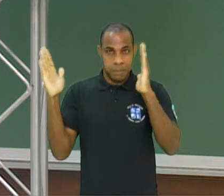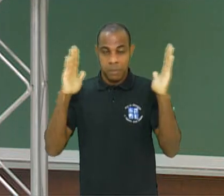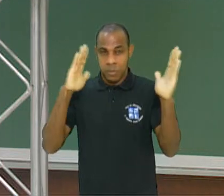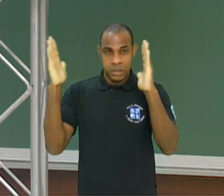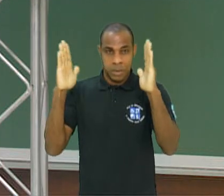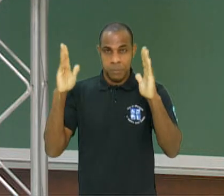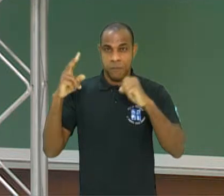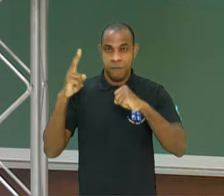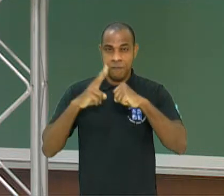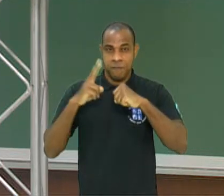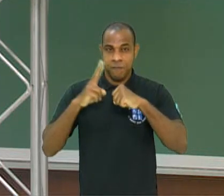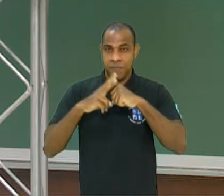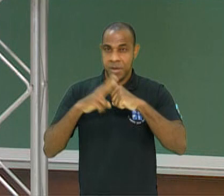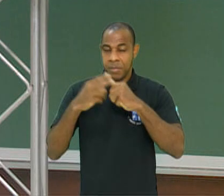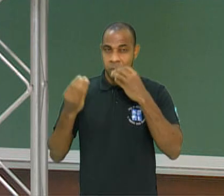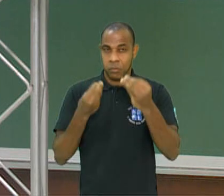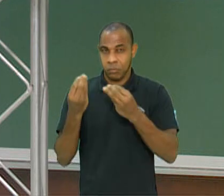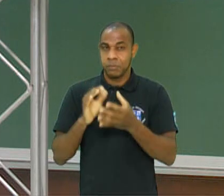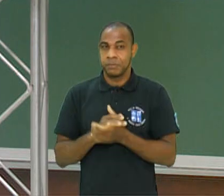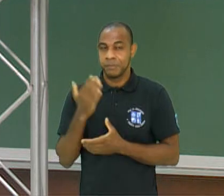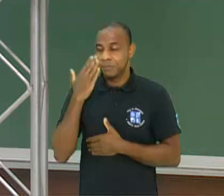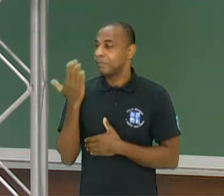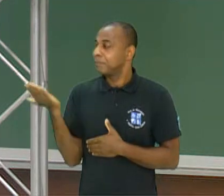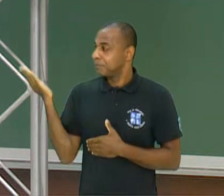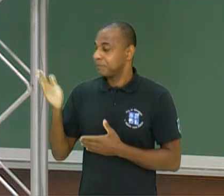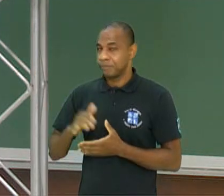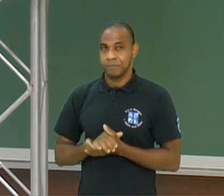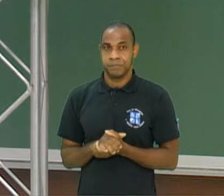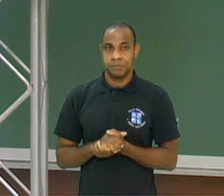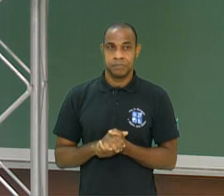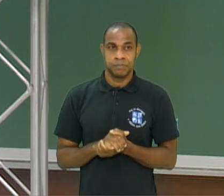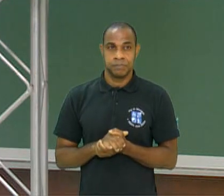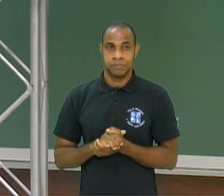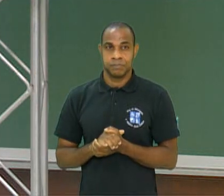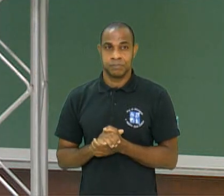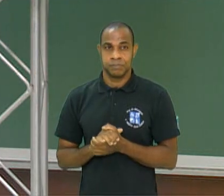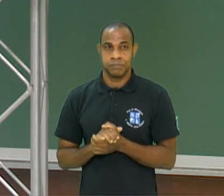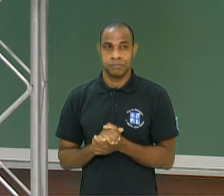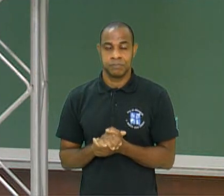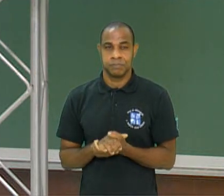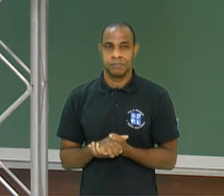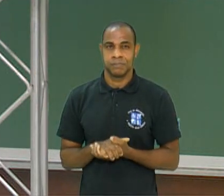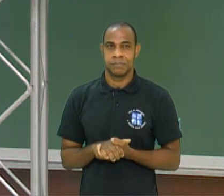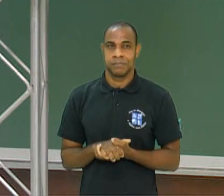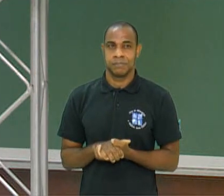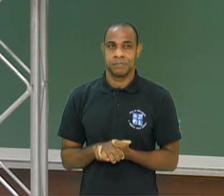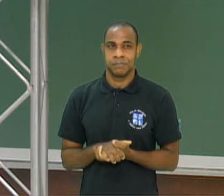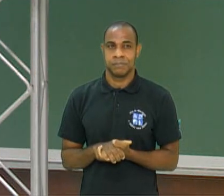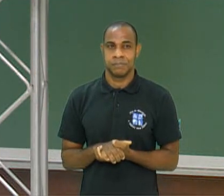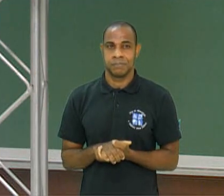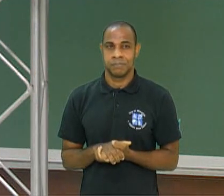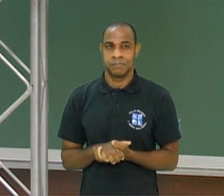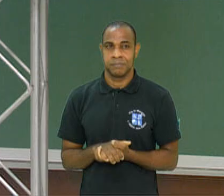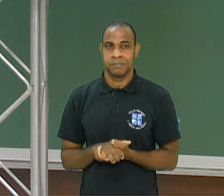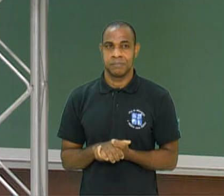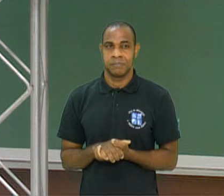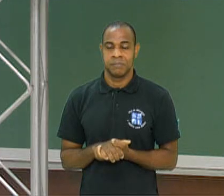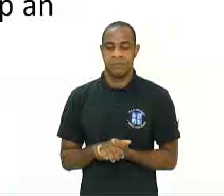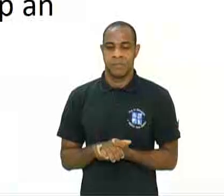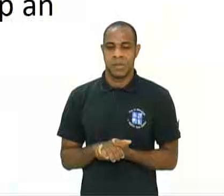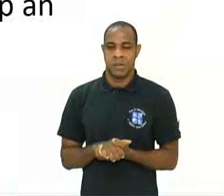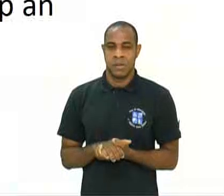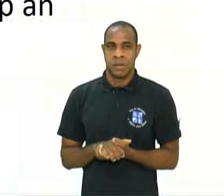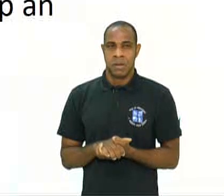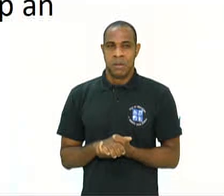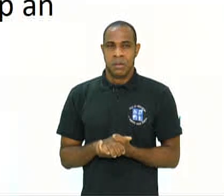tempo, tá? Então, vamos lá. Last Monday, was a really awful day. I got to school late